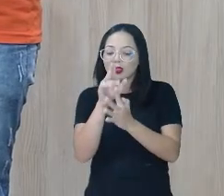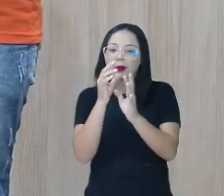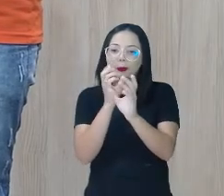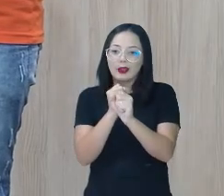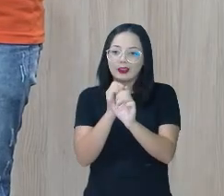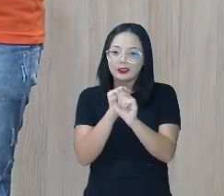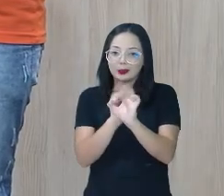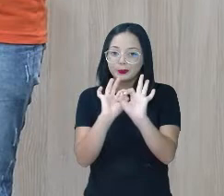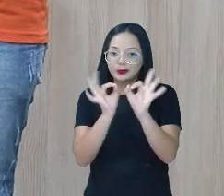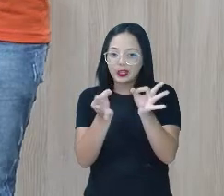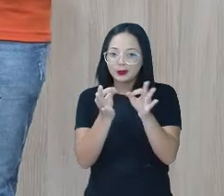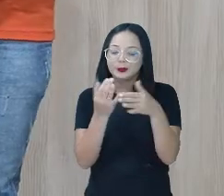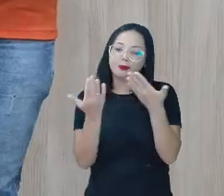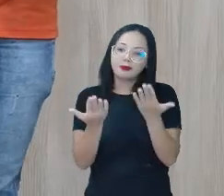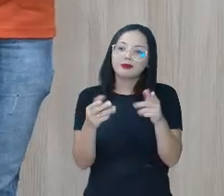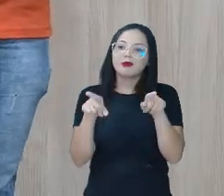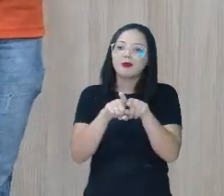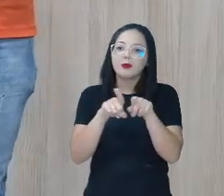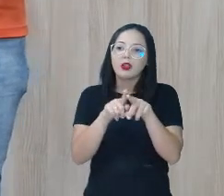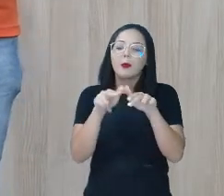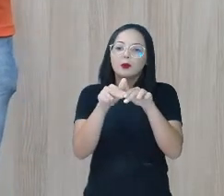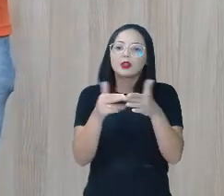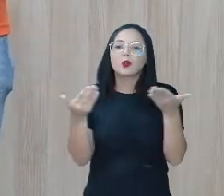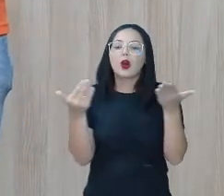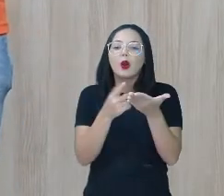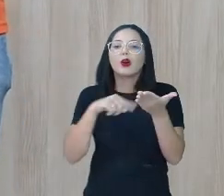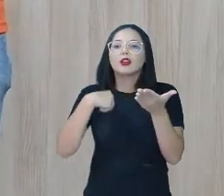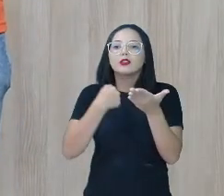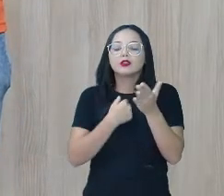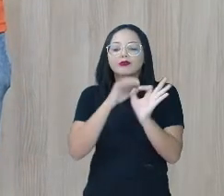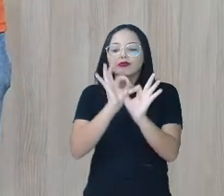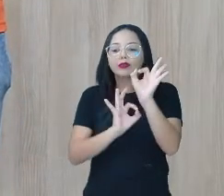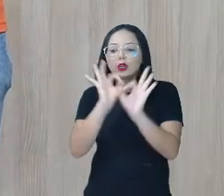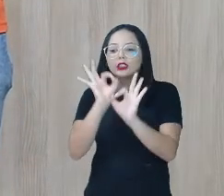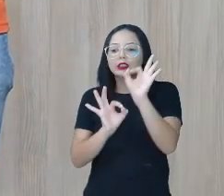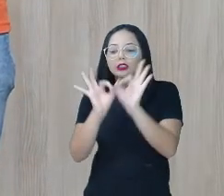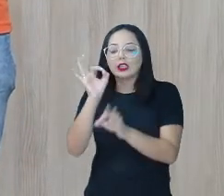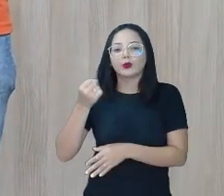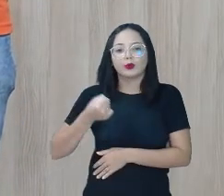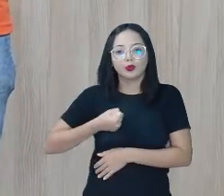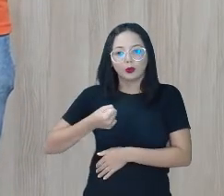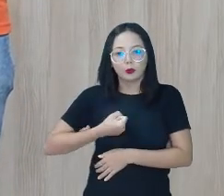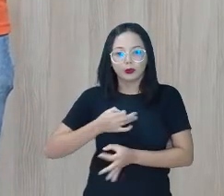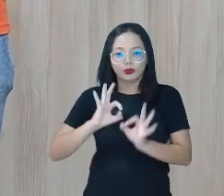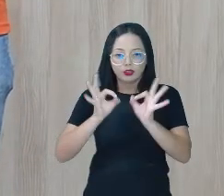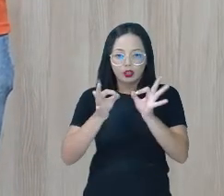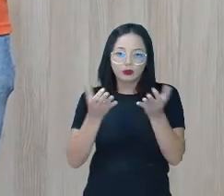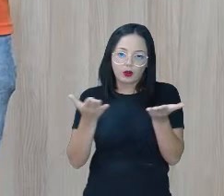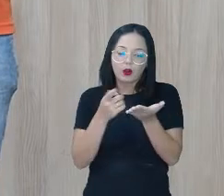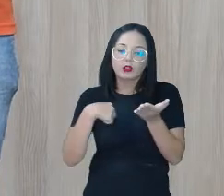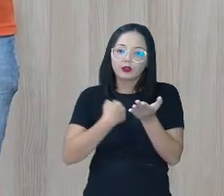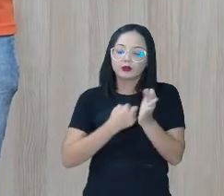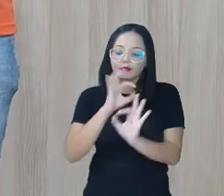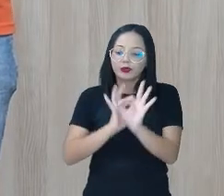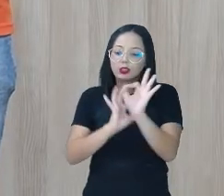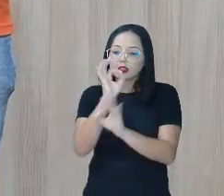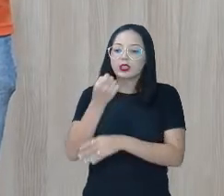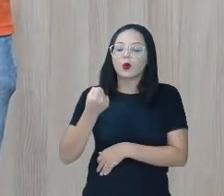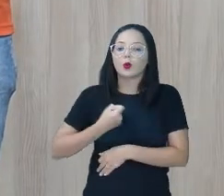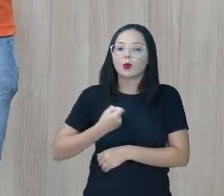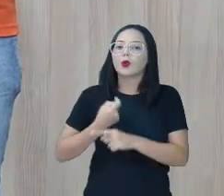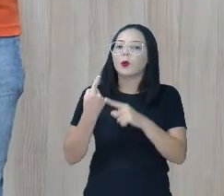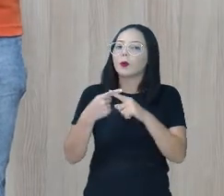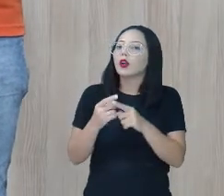aí, beleza? Então, vamos agora manipular os valores aí, os números, tá? Pode notar que nos